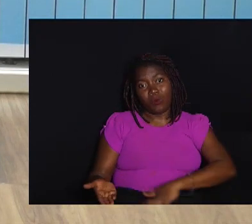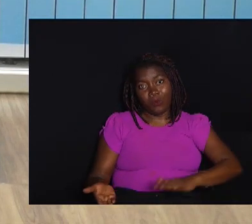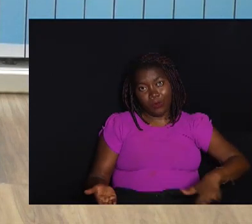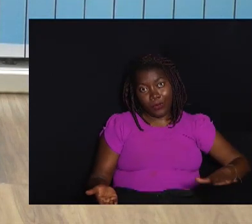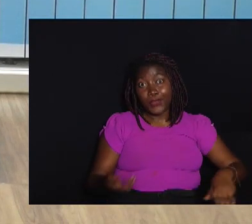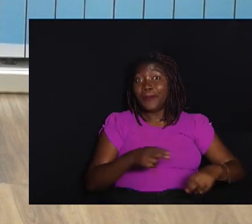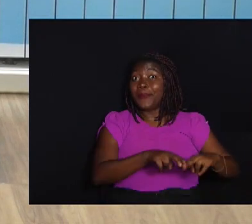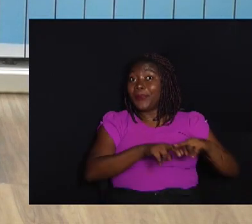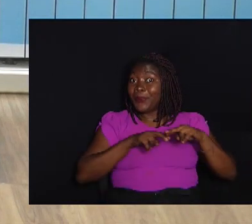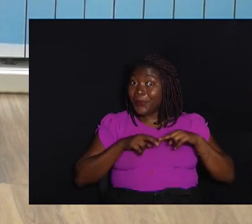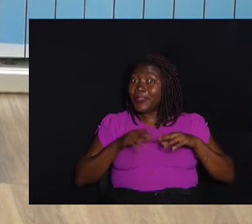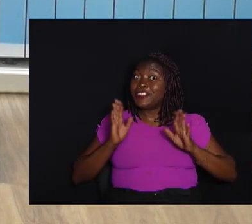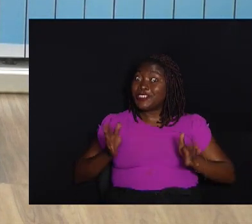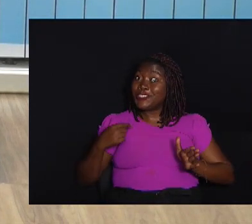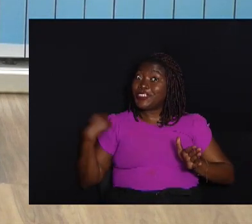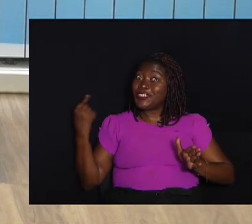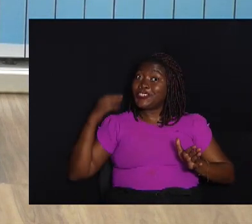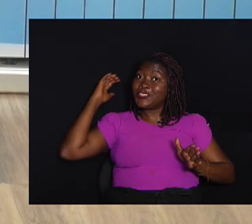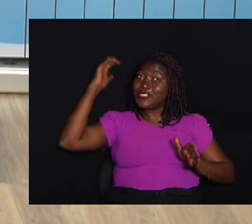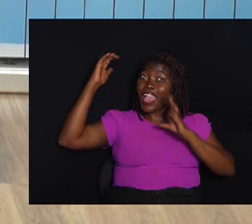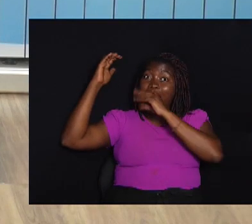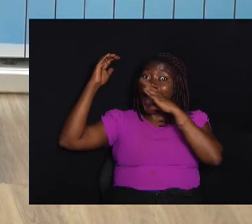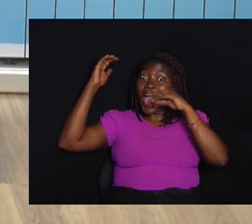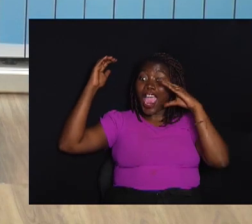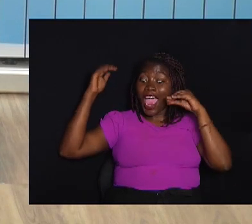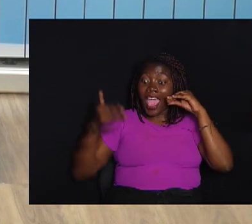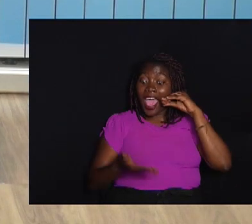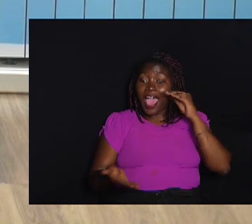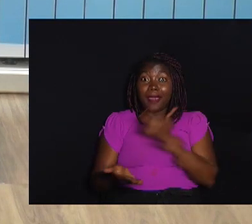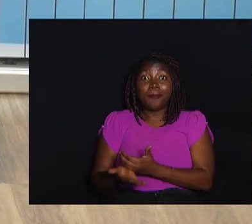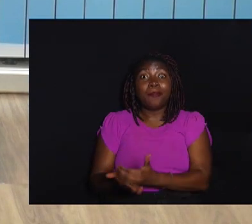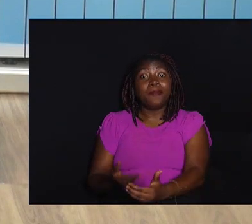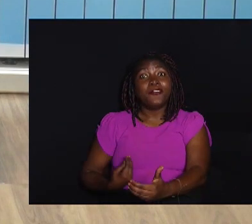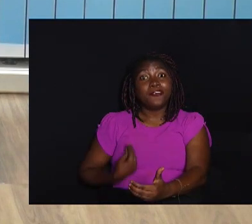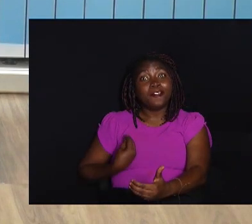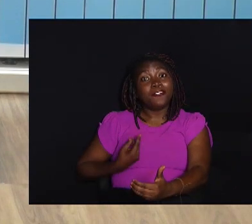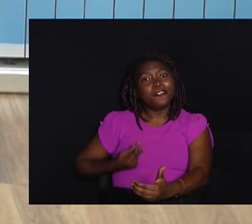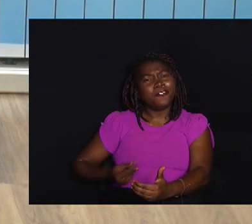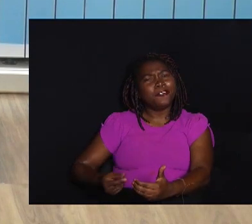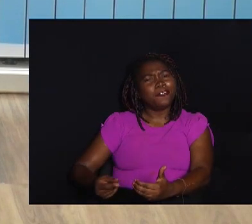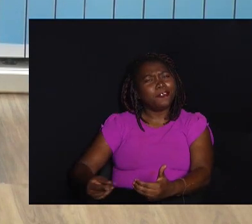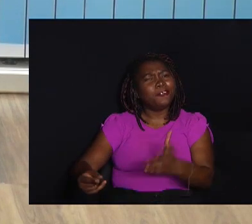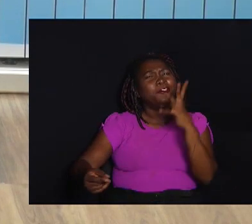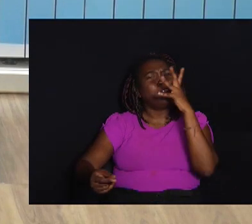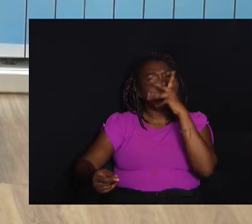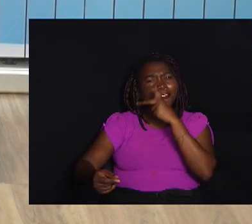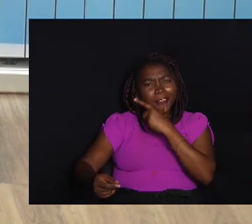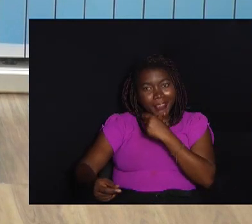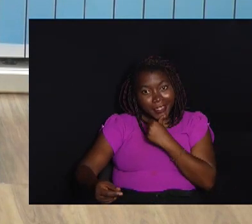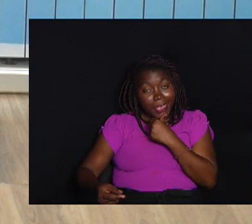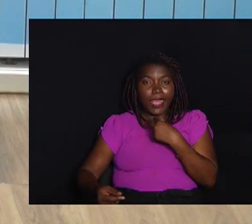Porque nós já estamos adultos e aí as nossas crianças estão iniciando a vida e tem um caminho muito grande para percorrer e a gente